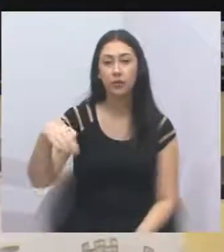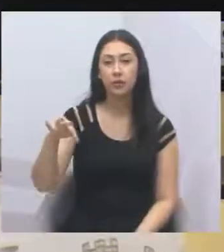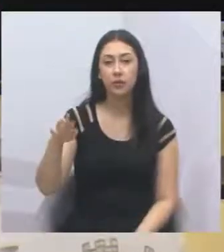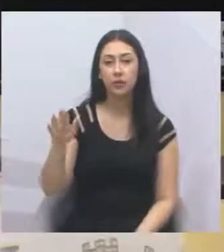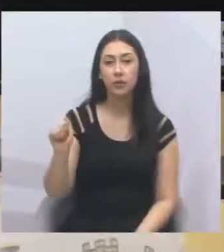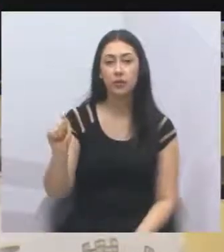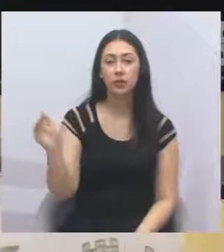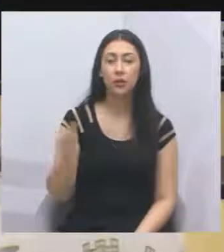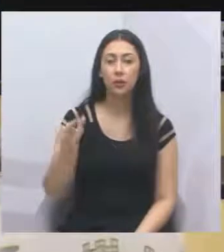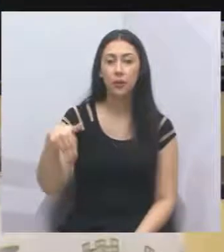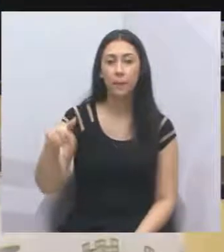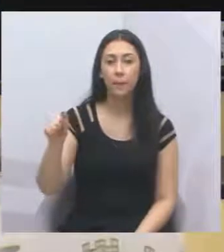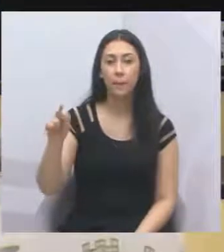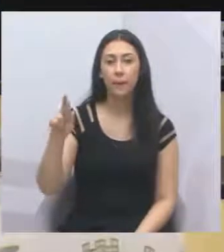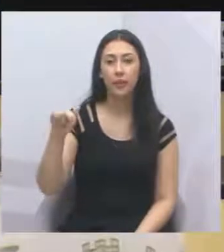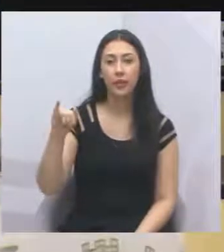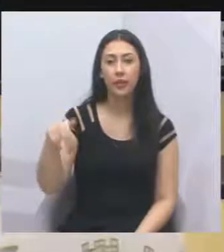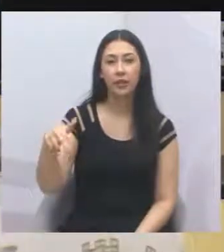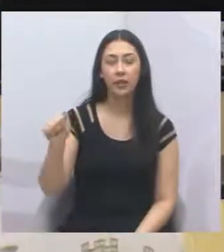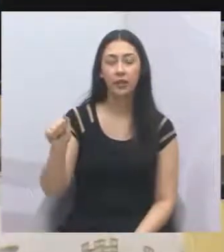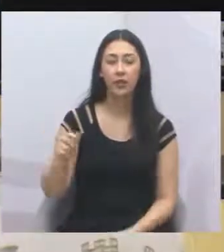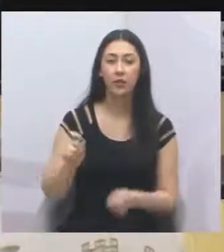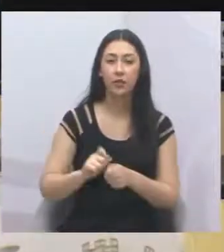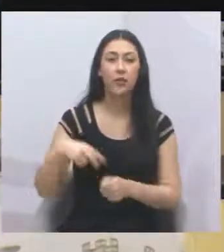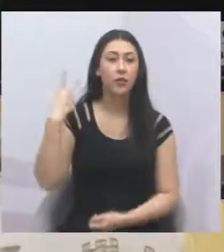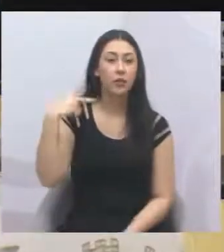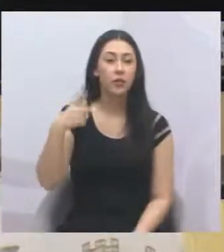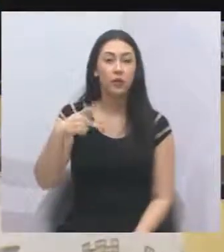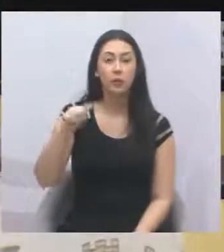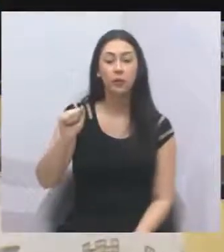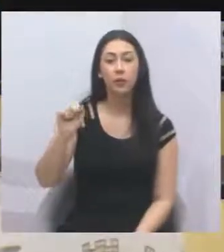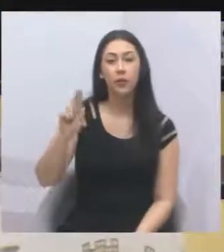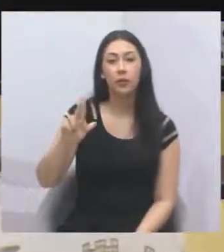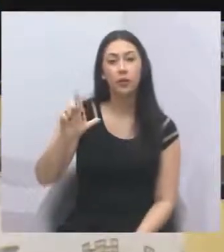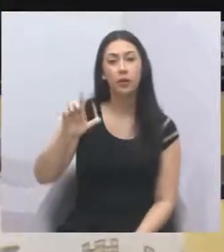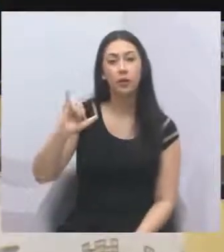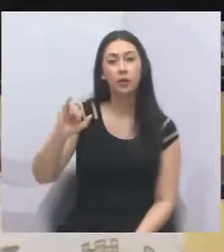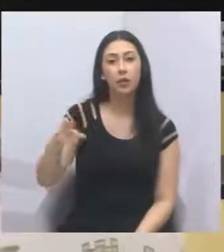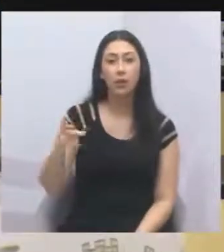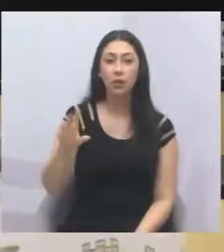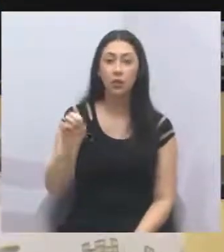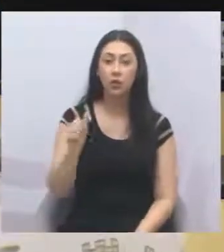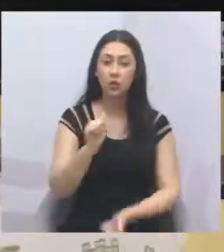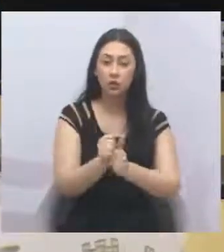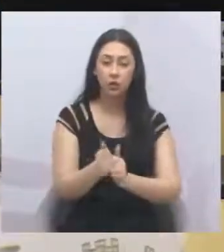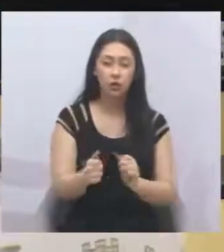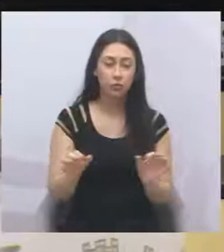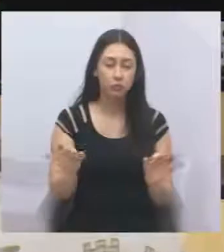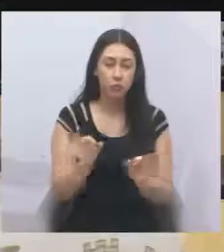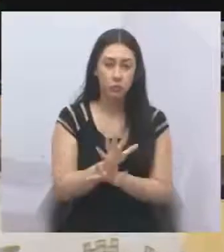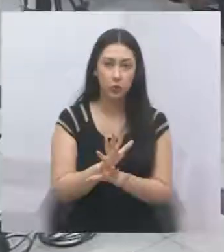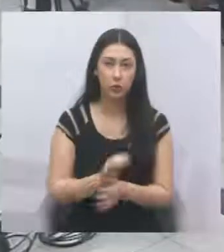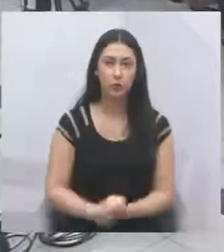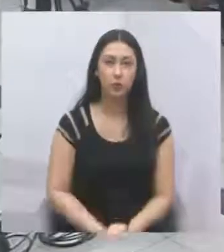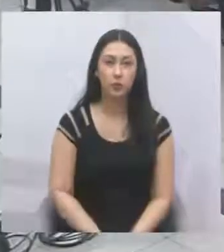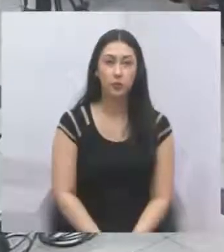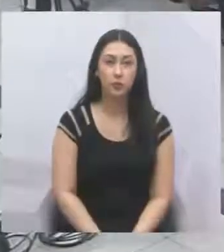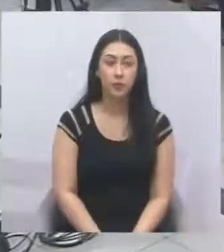em Jacareí. Autoria, vereador Paulinho do Esporte. Senhor presidente, não temos mais requerimento.